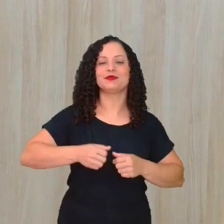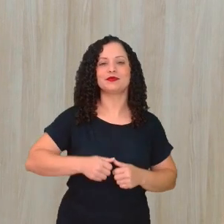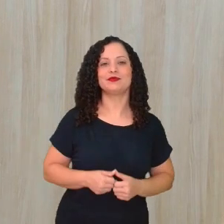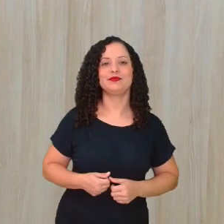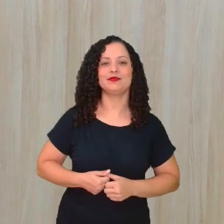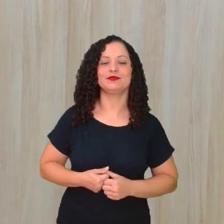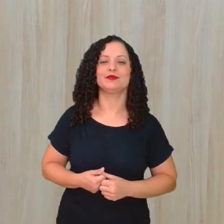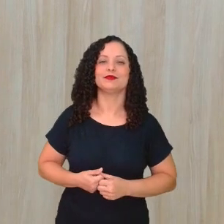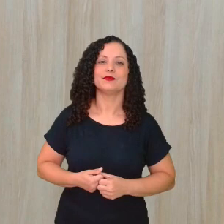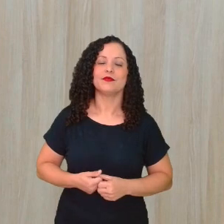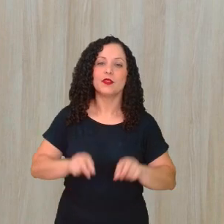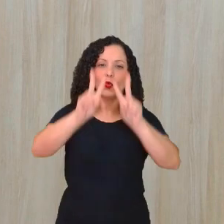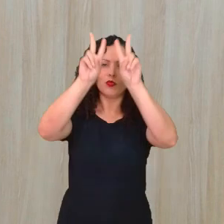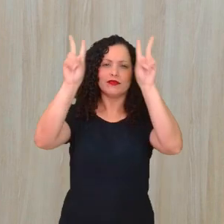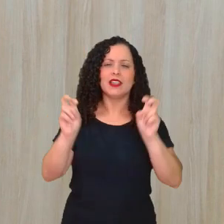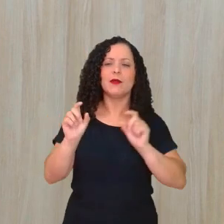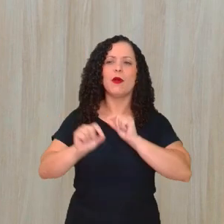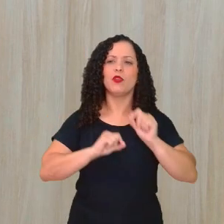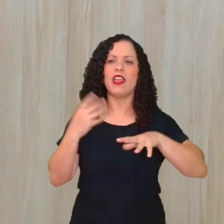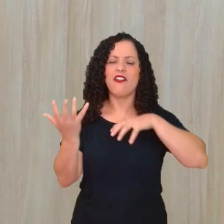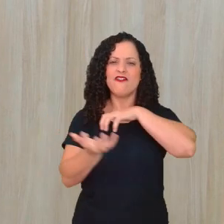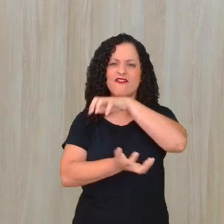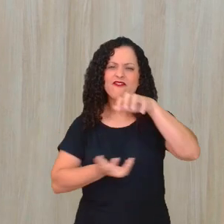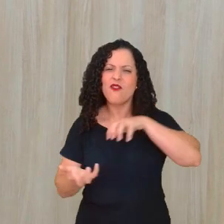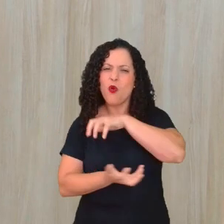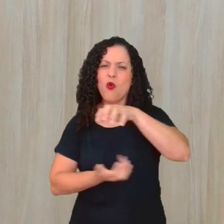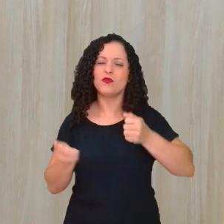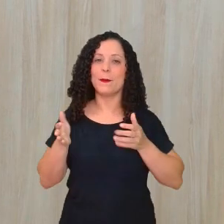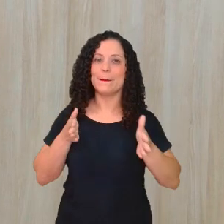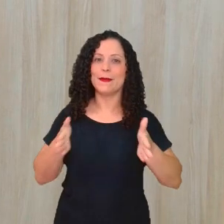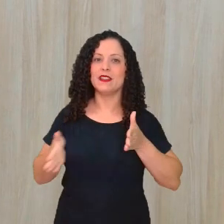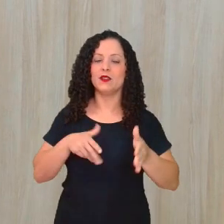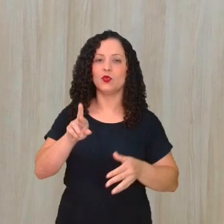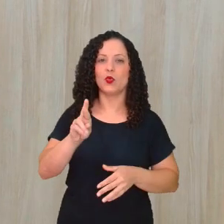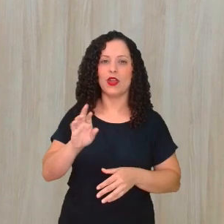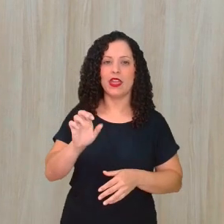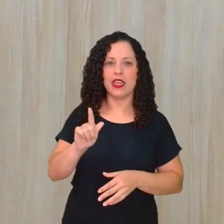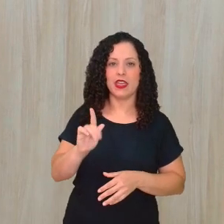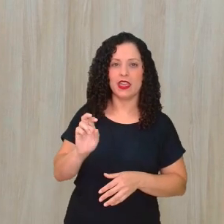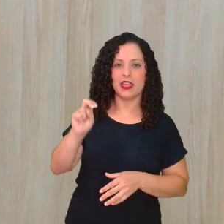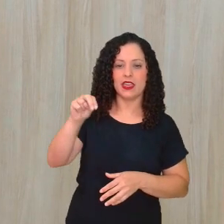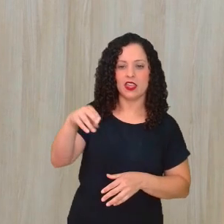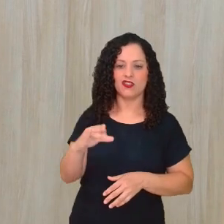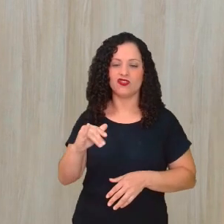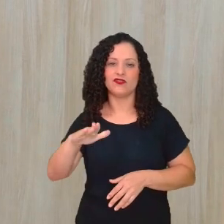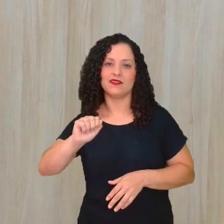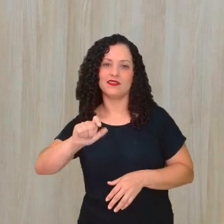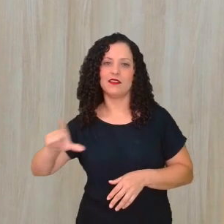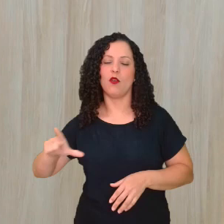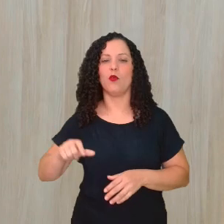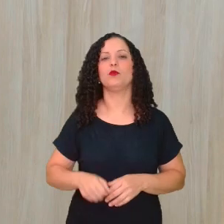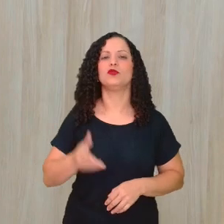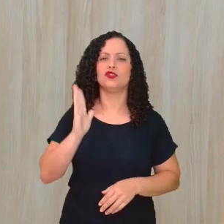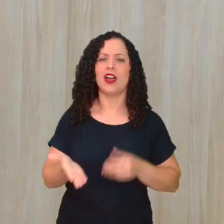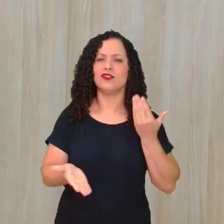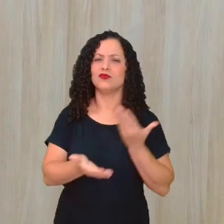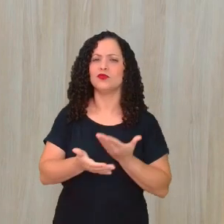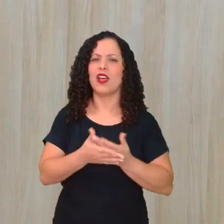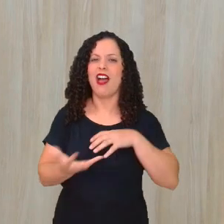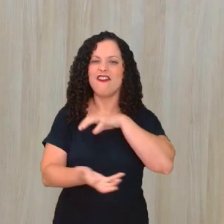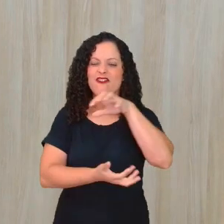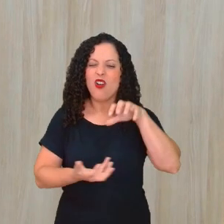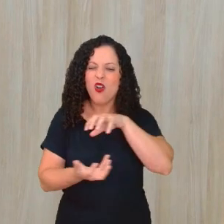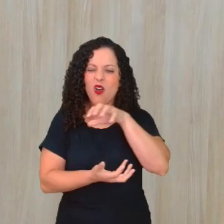anterior, certo? Sobre as revoltas do período regencial. A gente já estudou algumas revoltas, hoje a gente